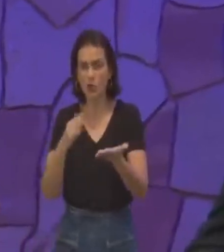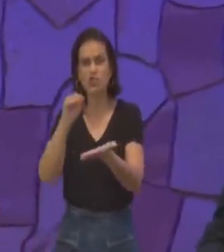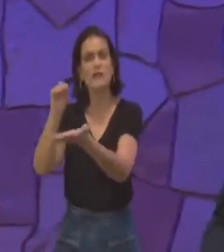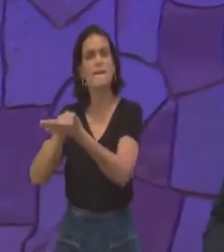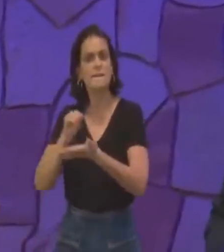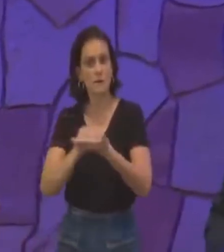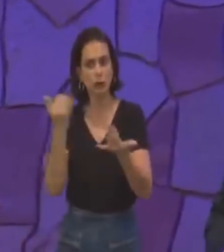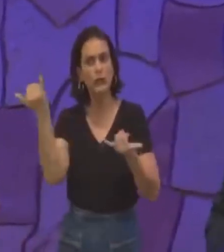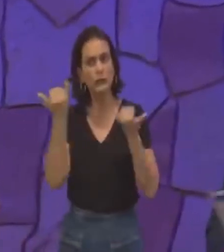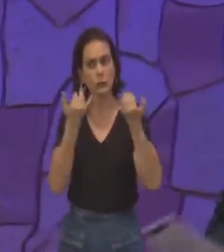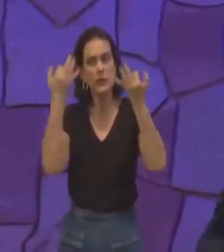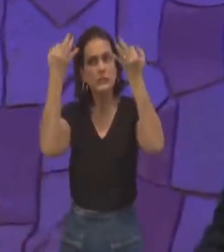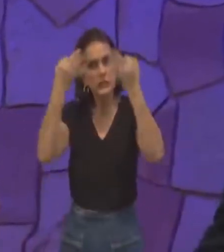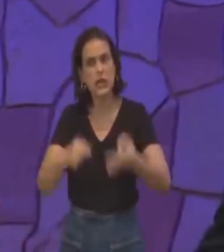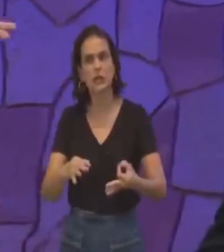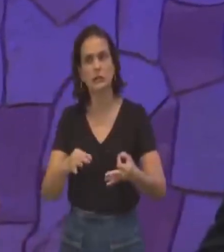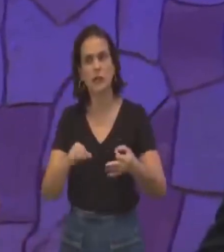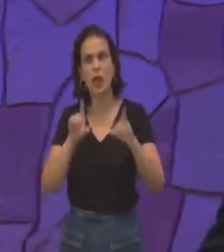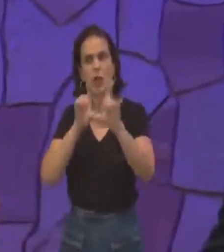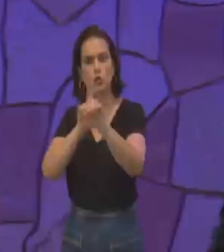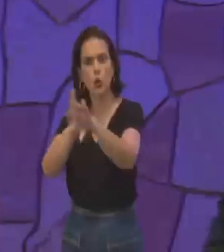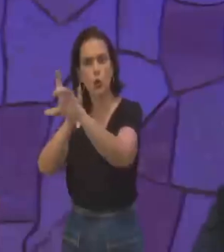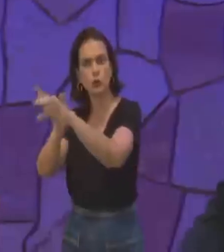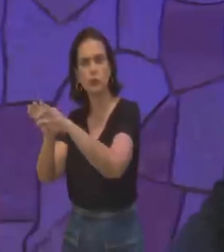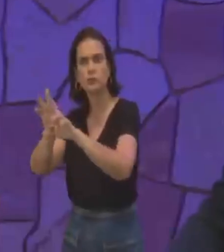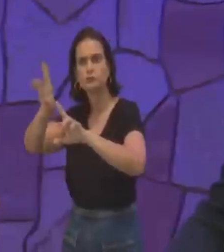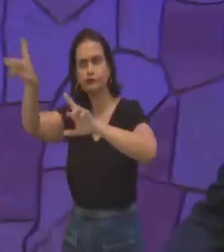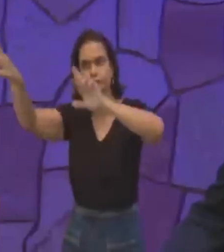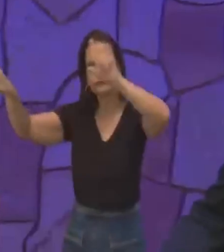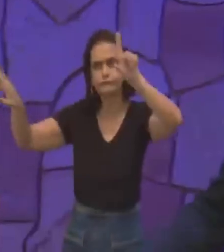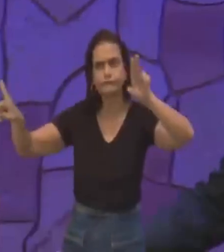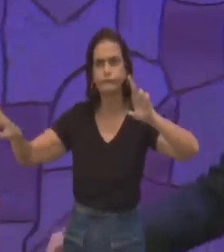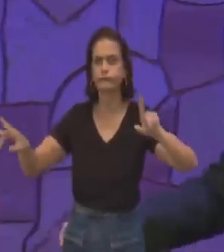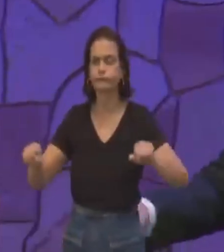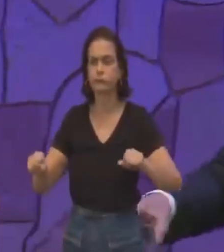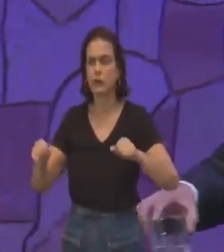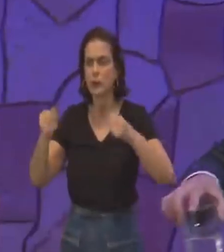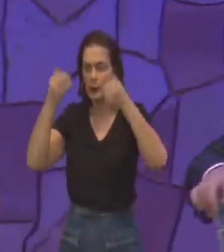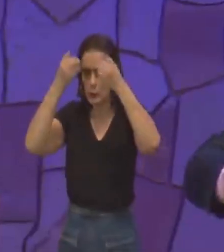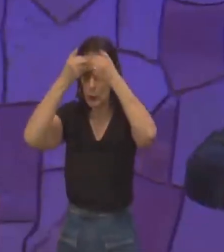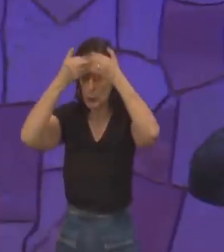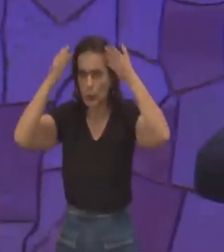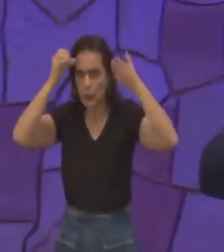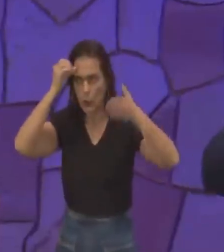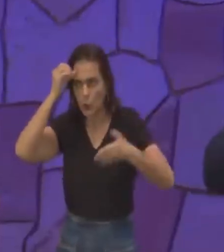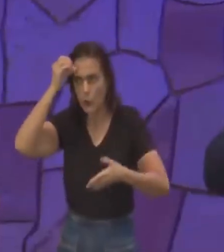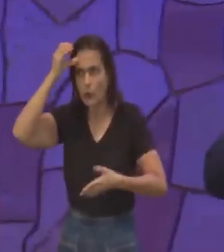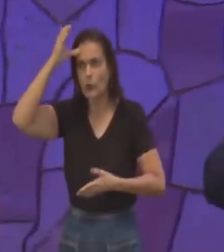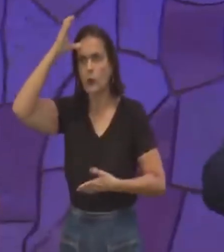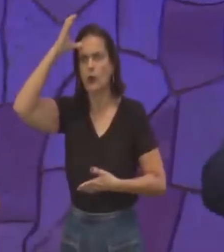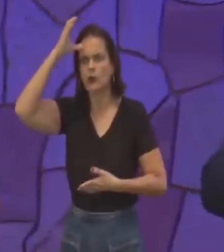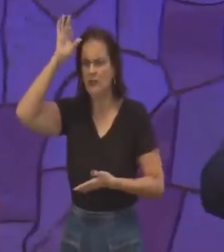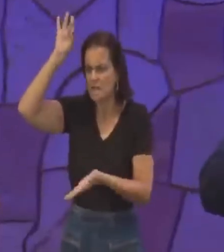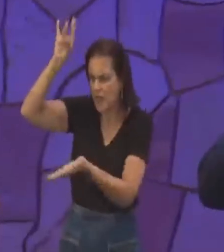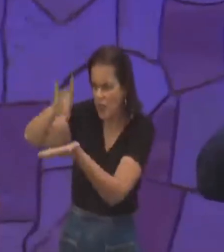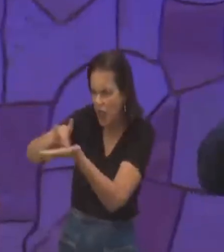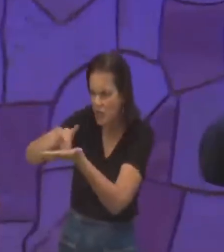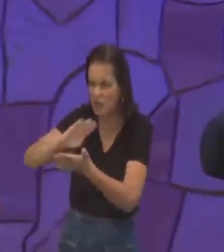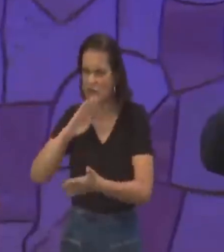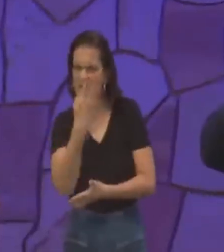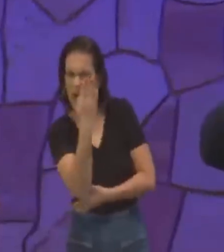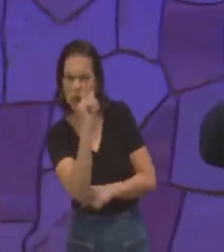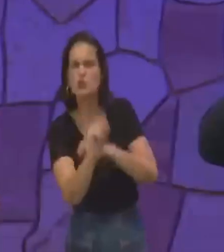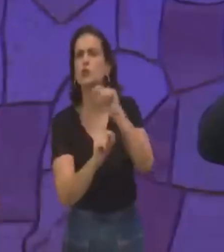de informação, de abertura, de conhecimento, sabendo que existe, é real. E